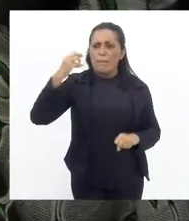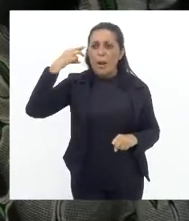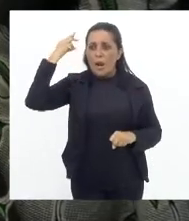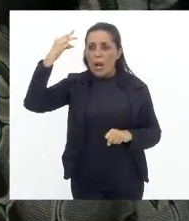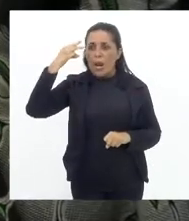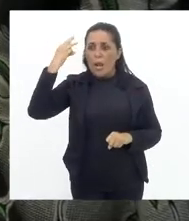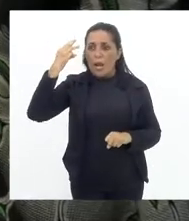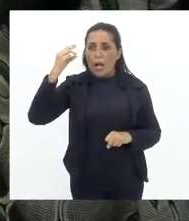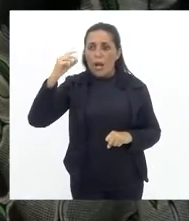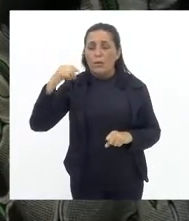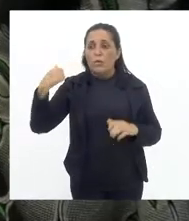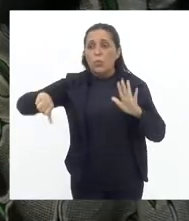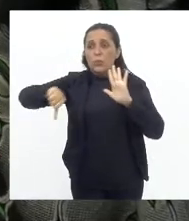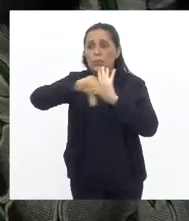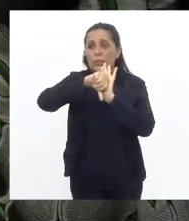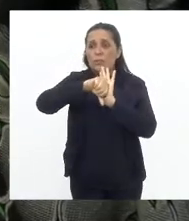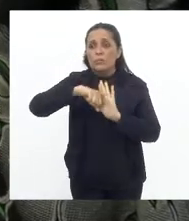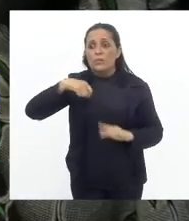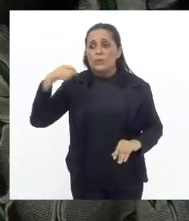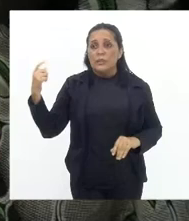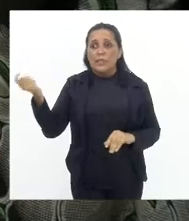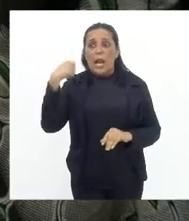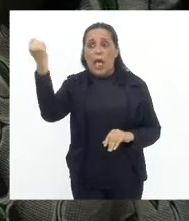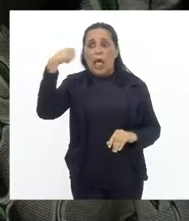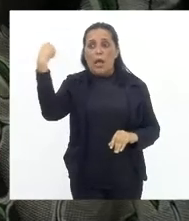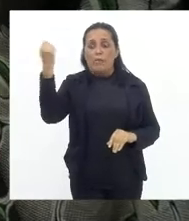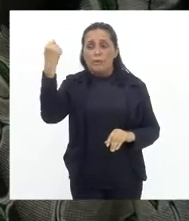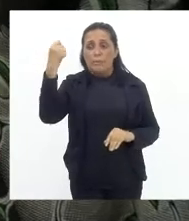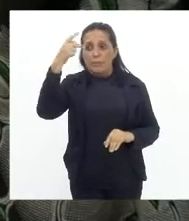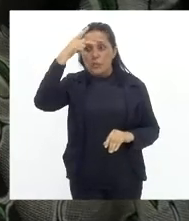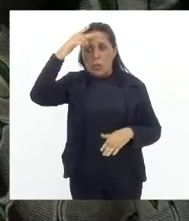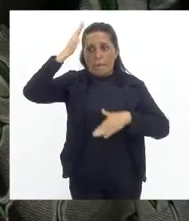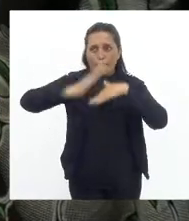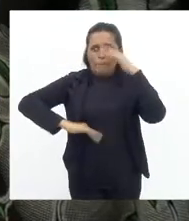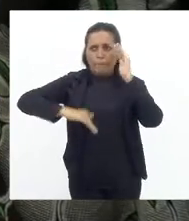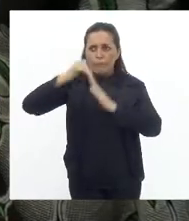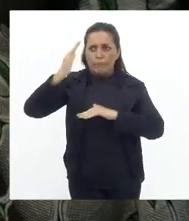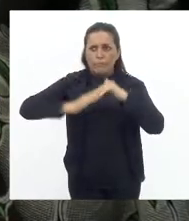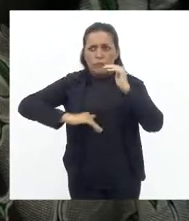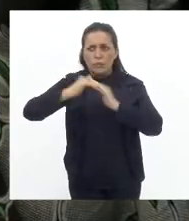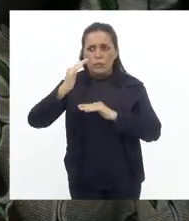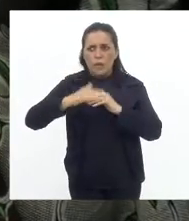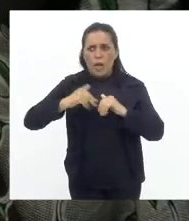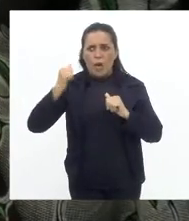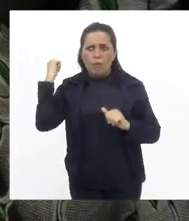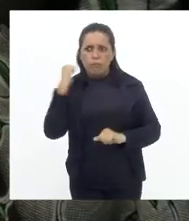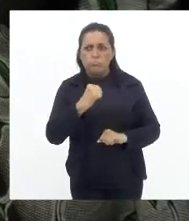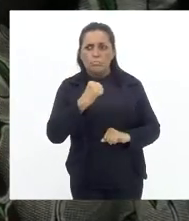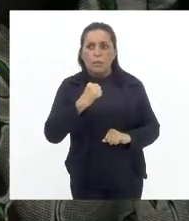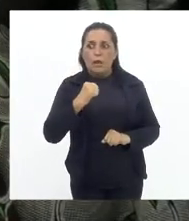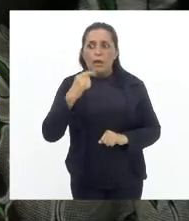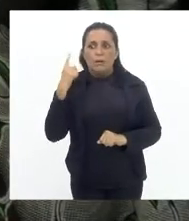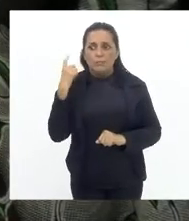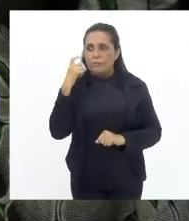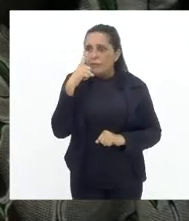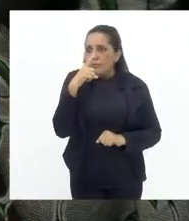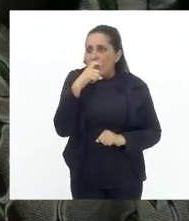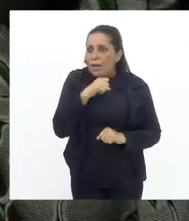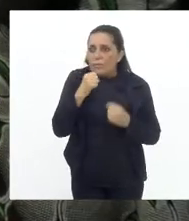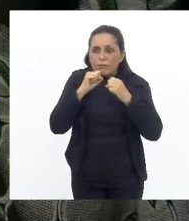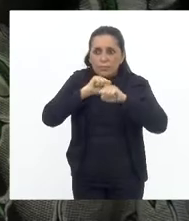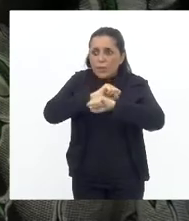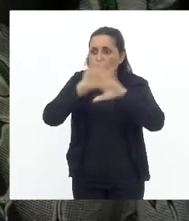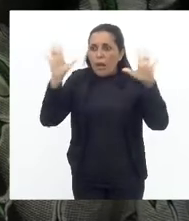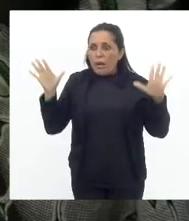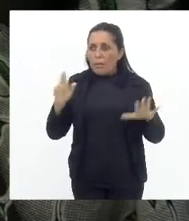grave imprimir de assassinos profissionais que até hoje a polícia do Estado do Rio de Janeiro tem dificuldade de esclarecer completamente